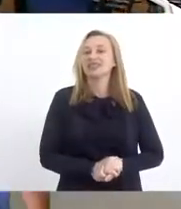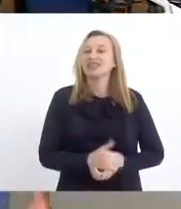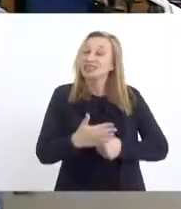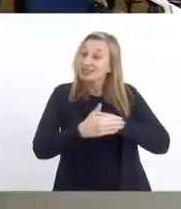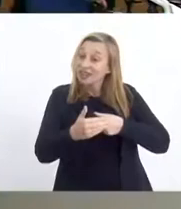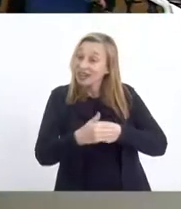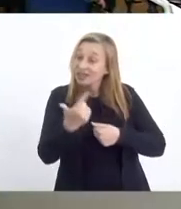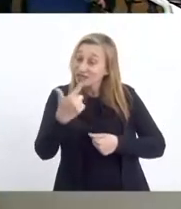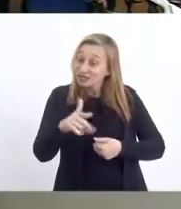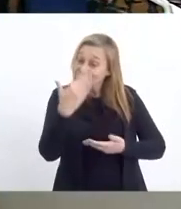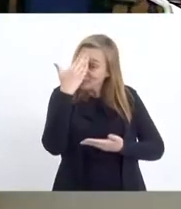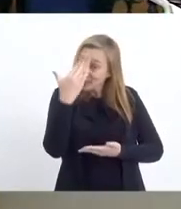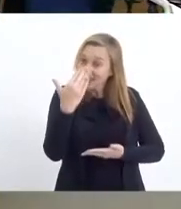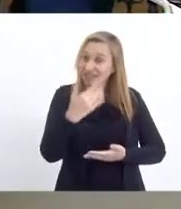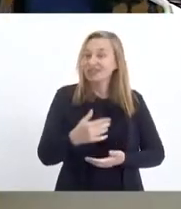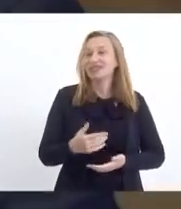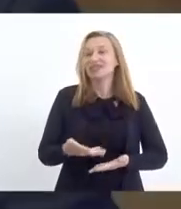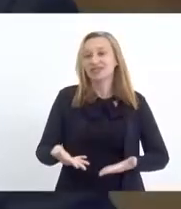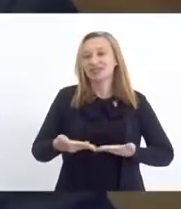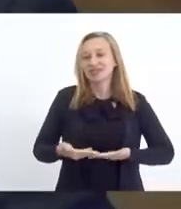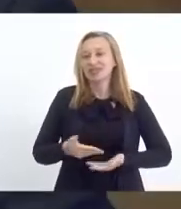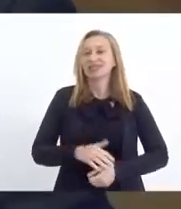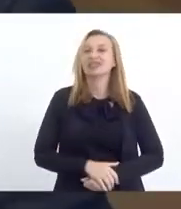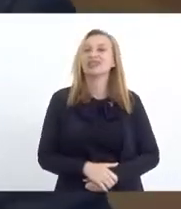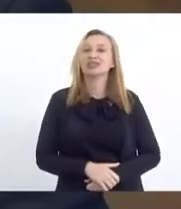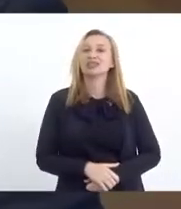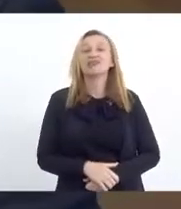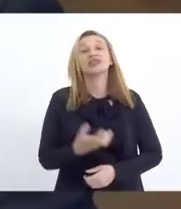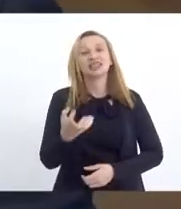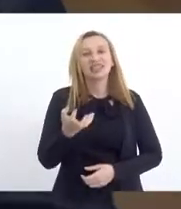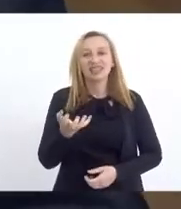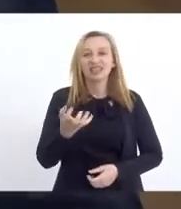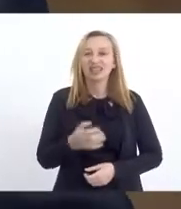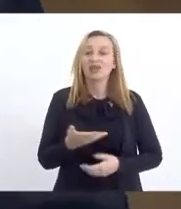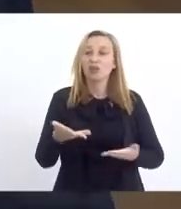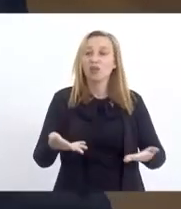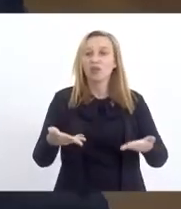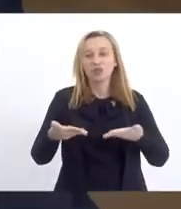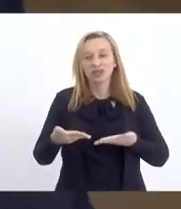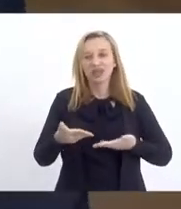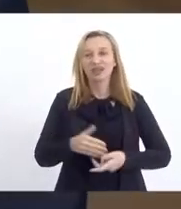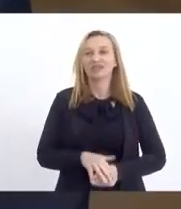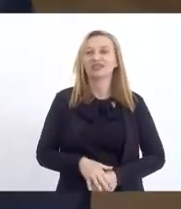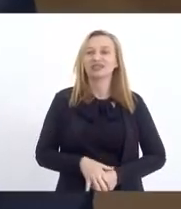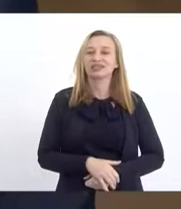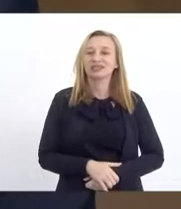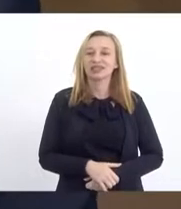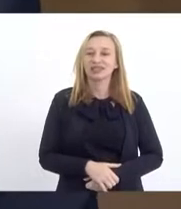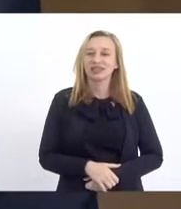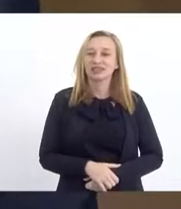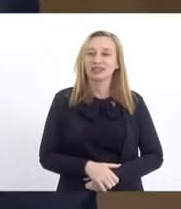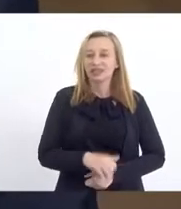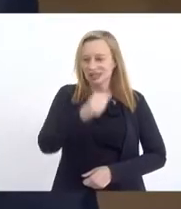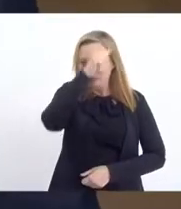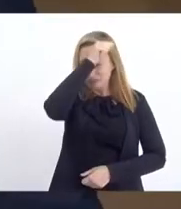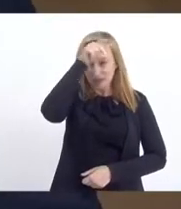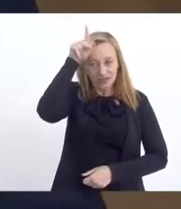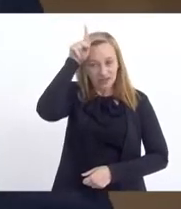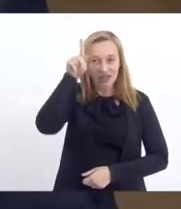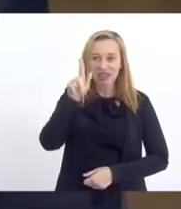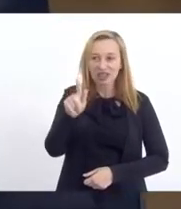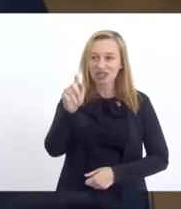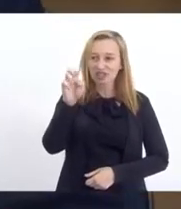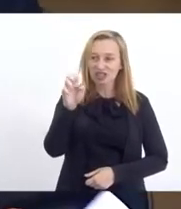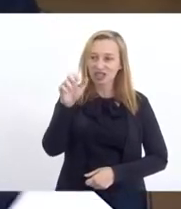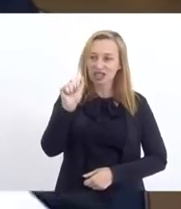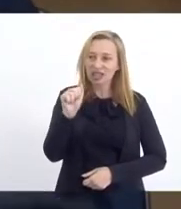mais uma vez, da recepção. Queria convidar a prefeita Jeane